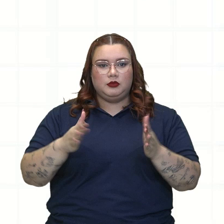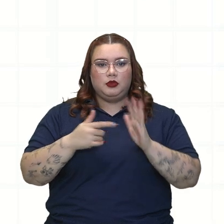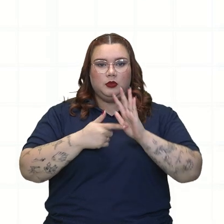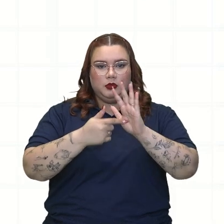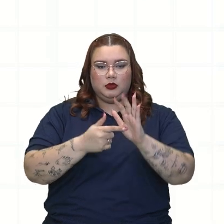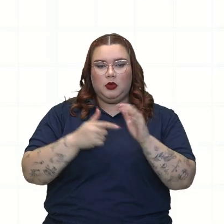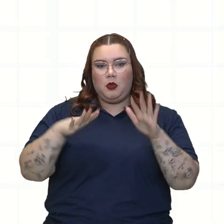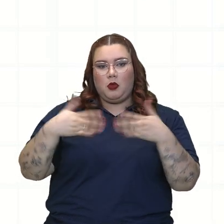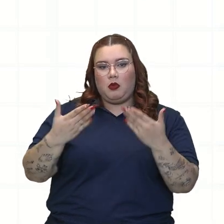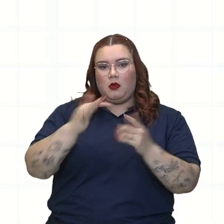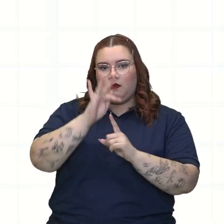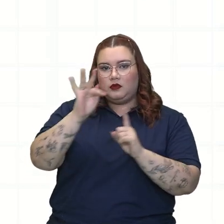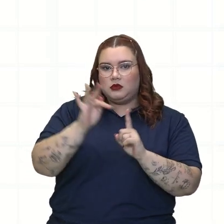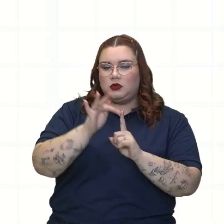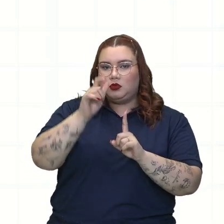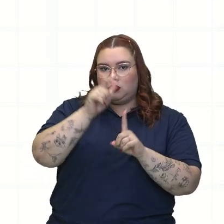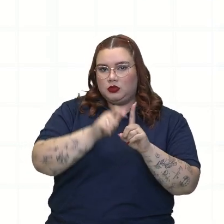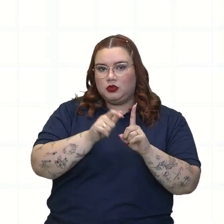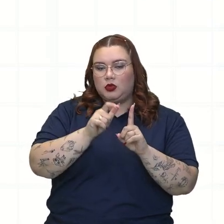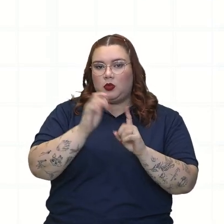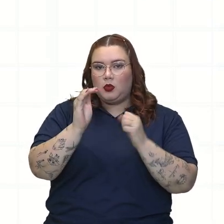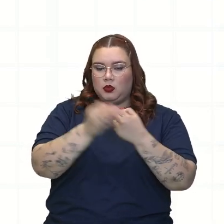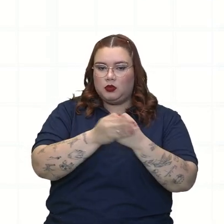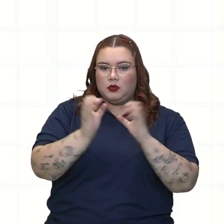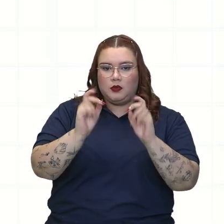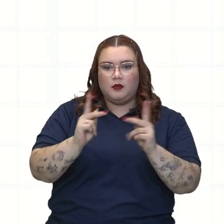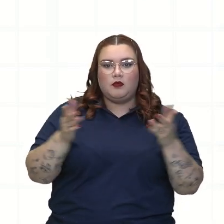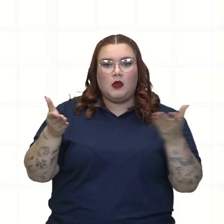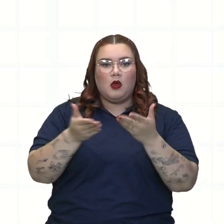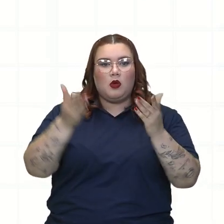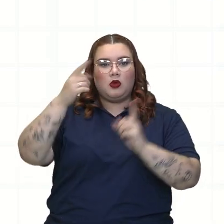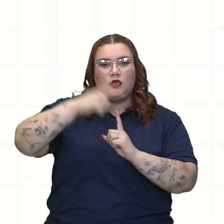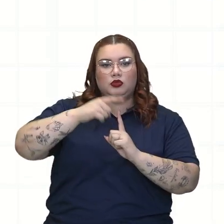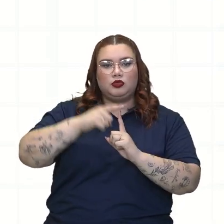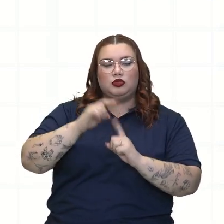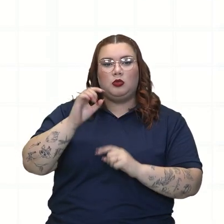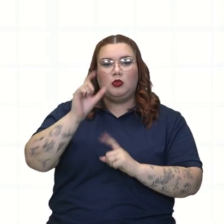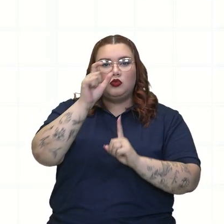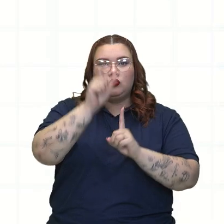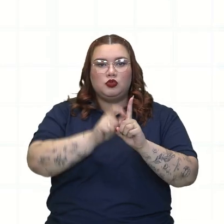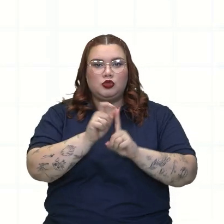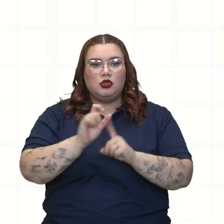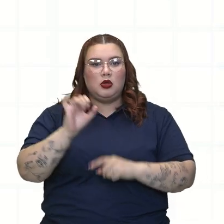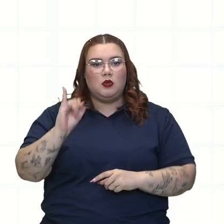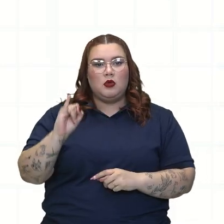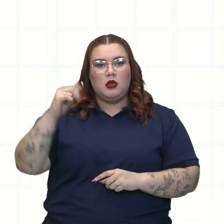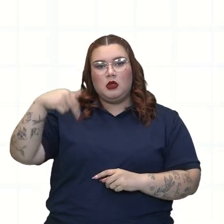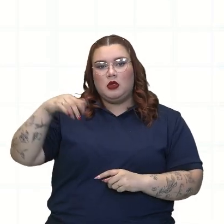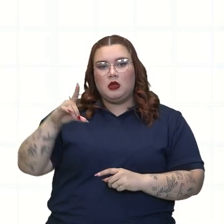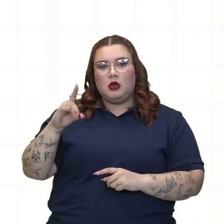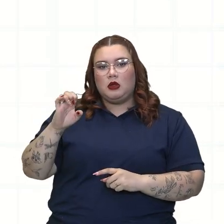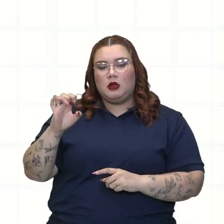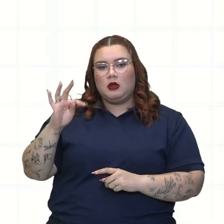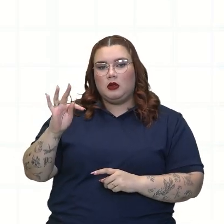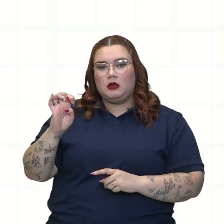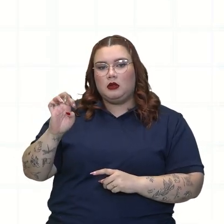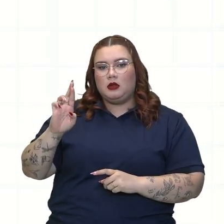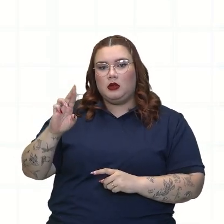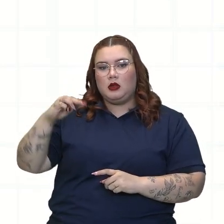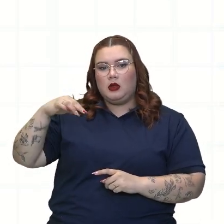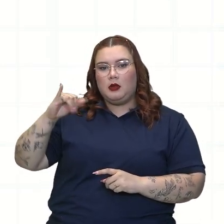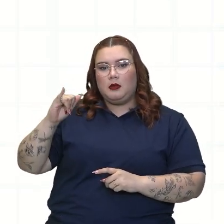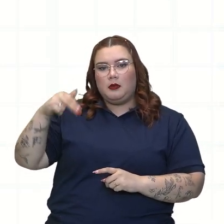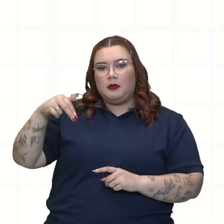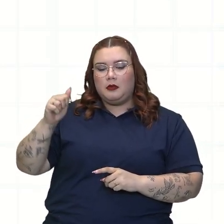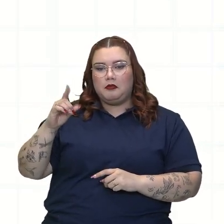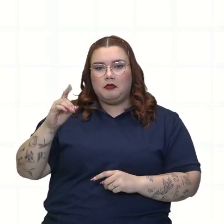oculto. Agora, vou para o sujeito indeterminado. E o indeterminado, gente, tem esse nome porque ele é aquele no qual